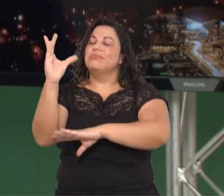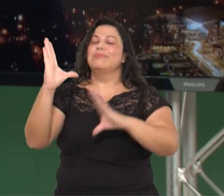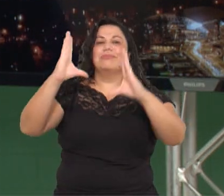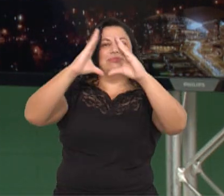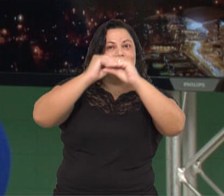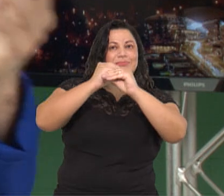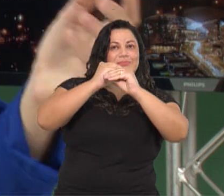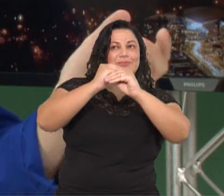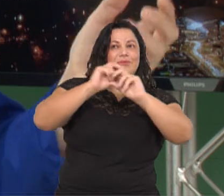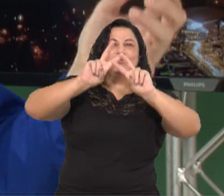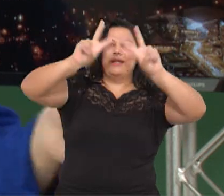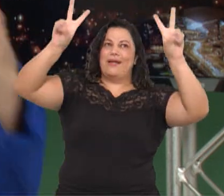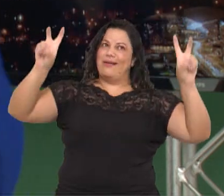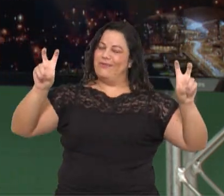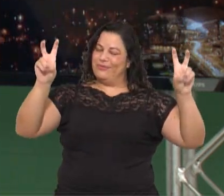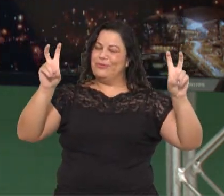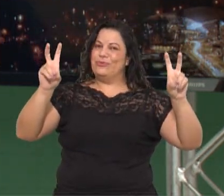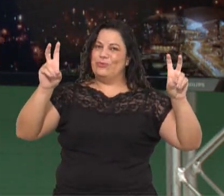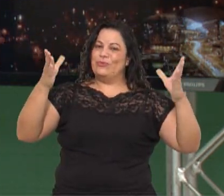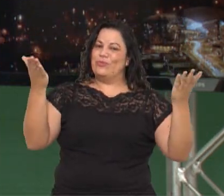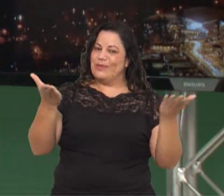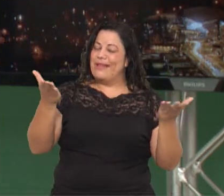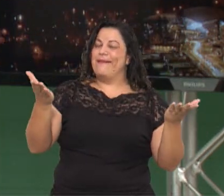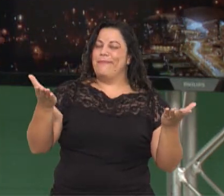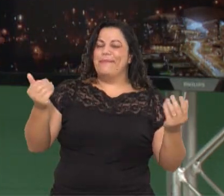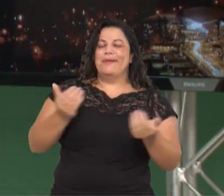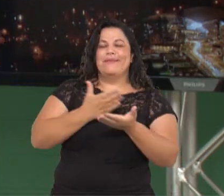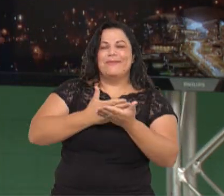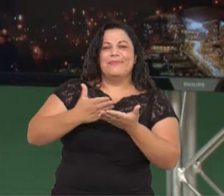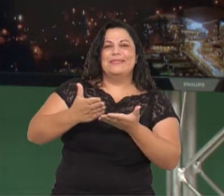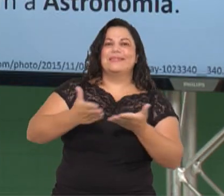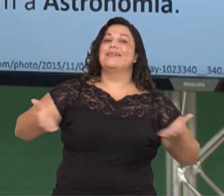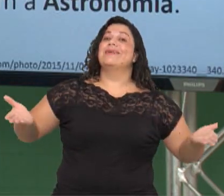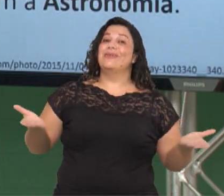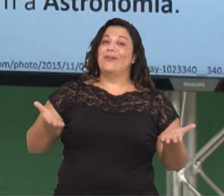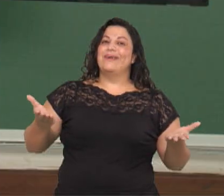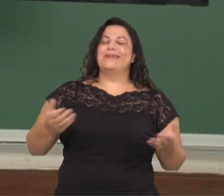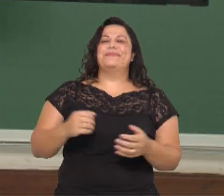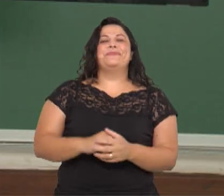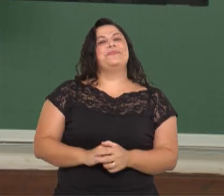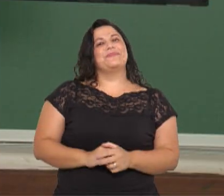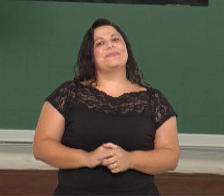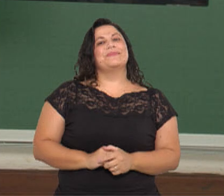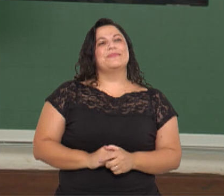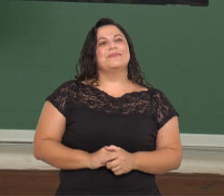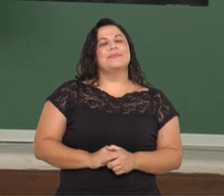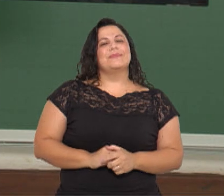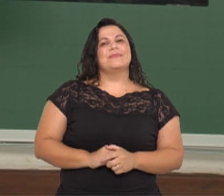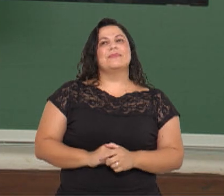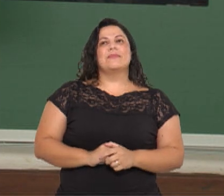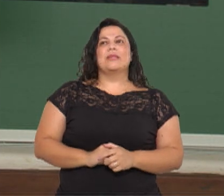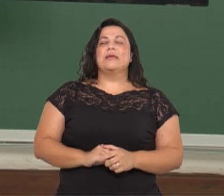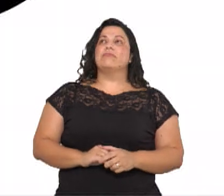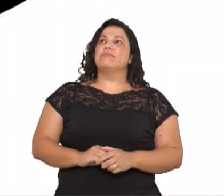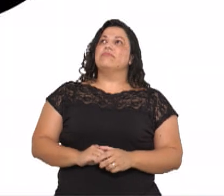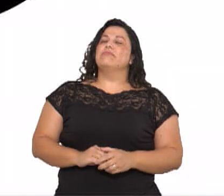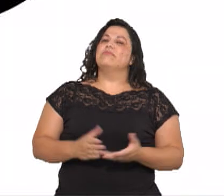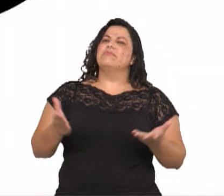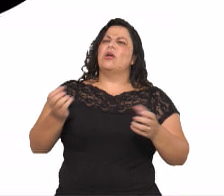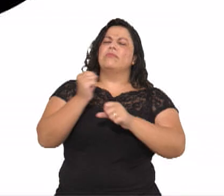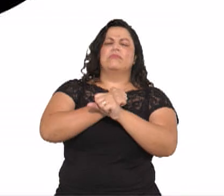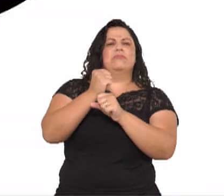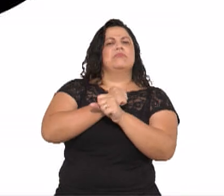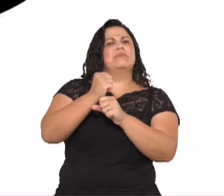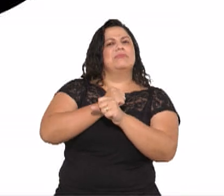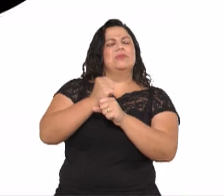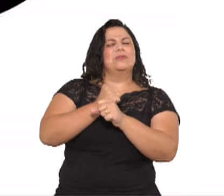da astronomia, que a gente vai começar a conversar a partir de agora. Então vamos lá? Olha o que eu trouxe para vocês. Há muito tempo,